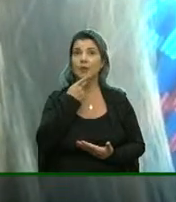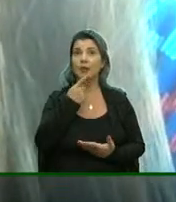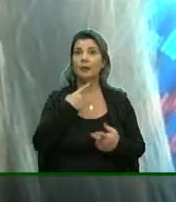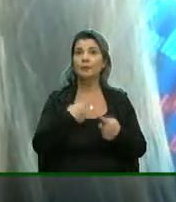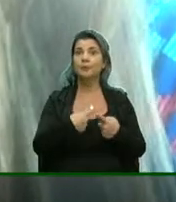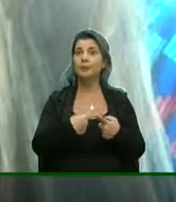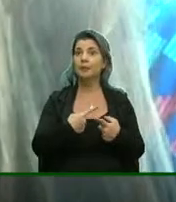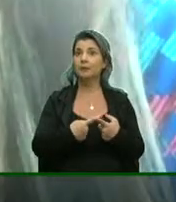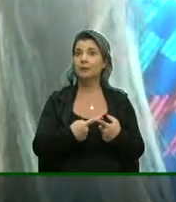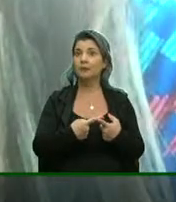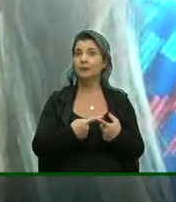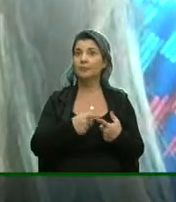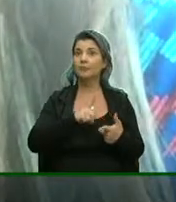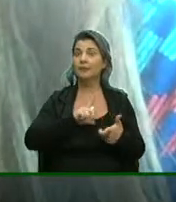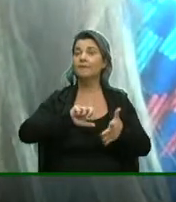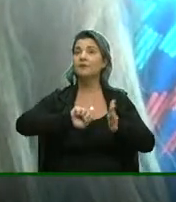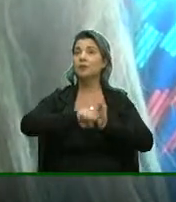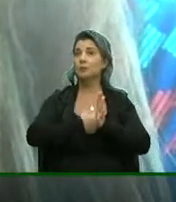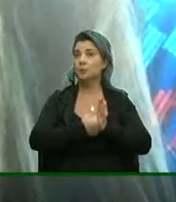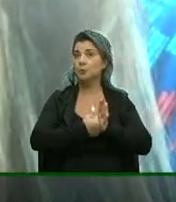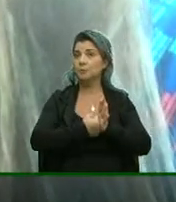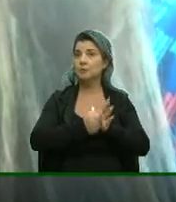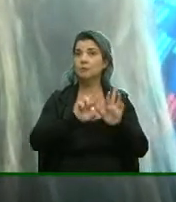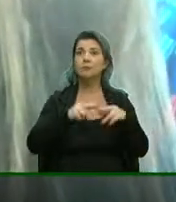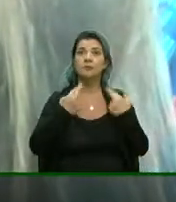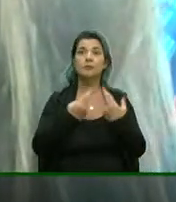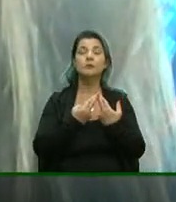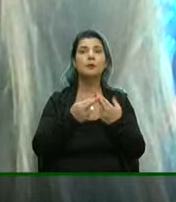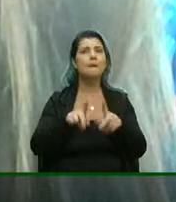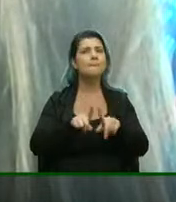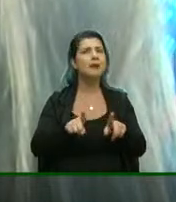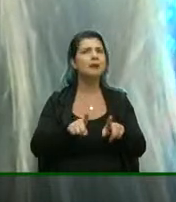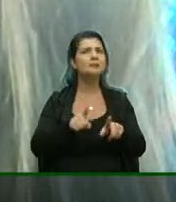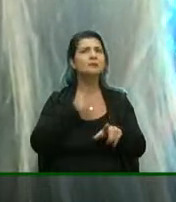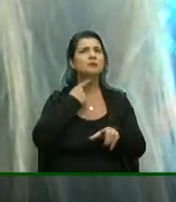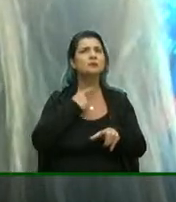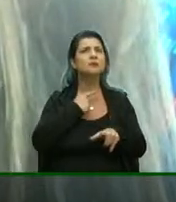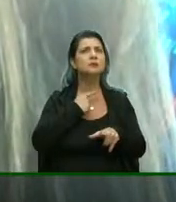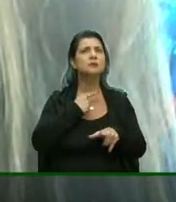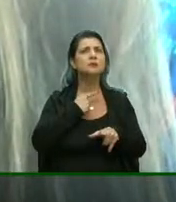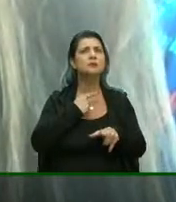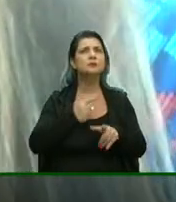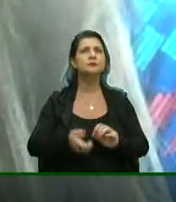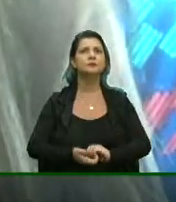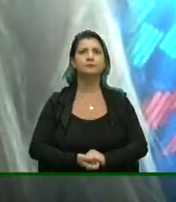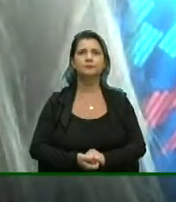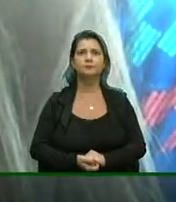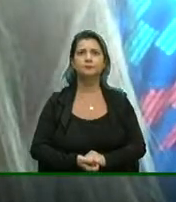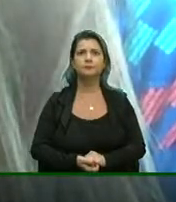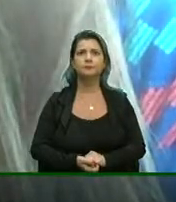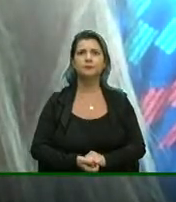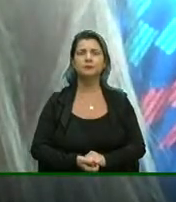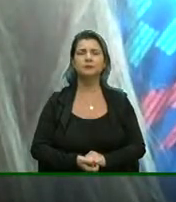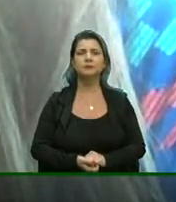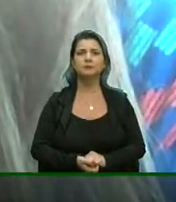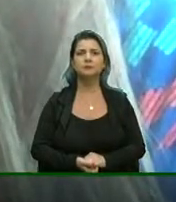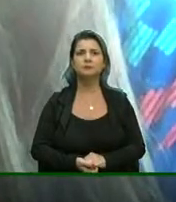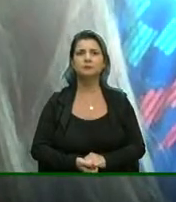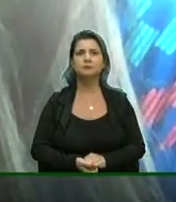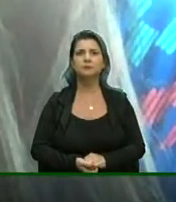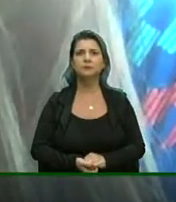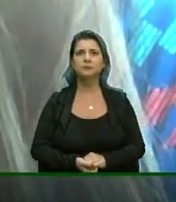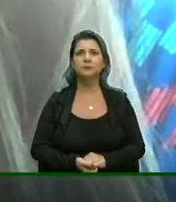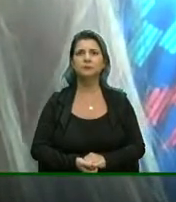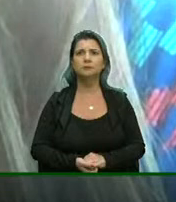porque teve a interrupção da sessão. Mas eu gostaria de deixar aqui... Posso, presidente, usar a